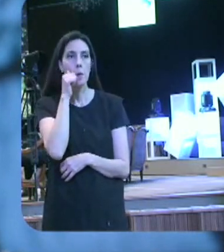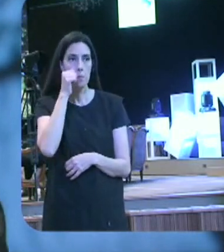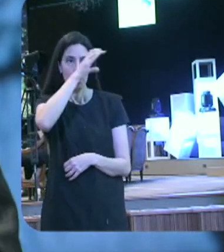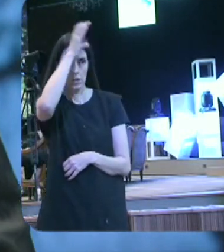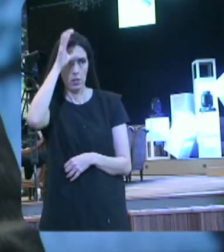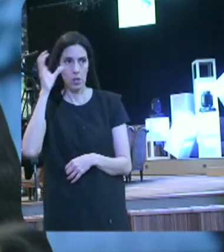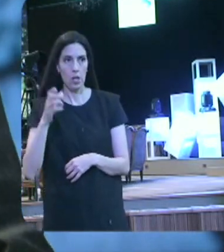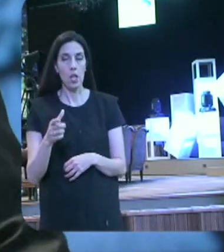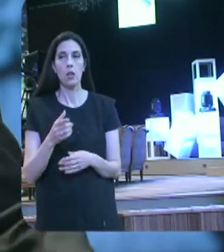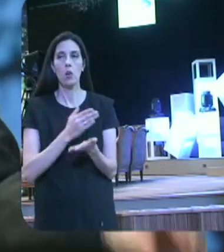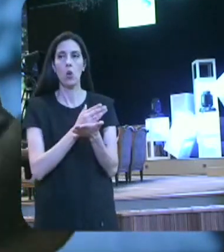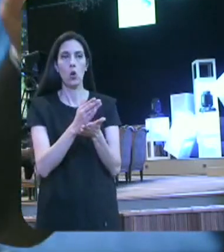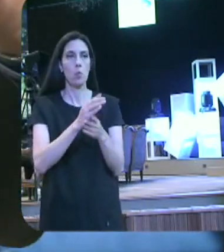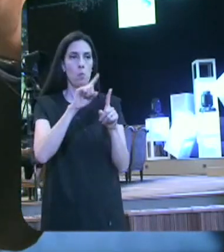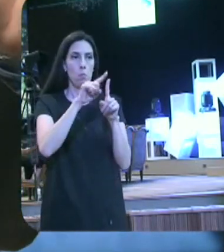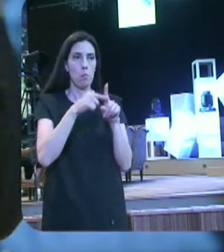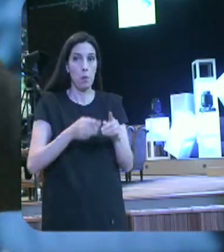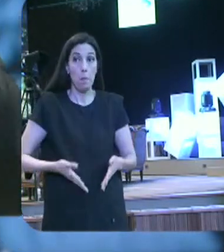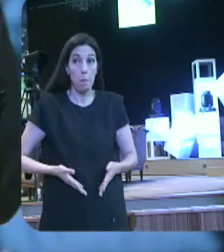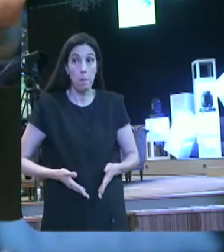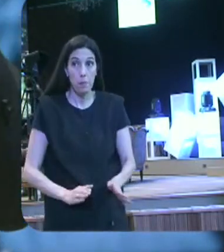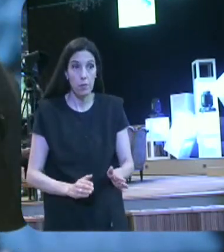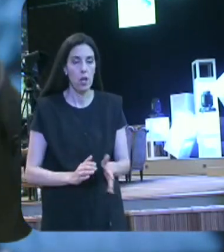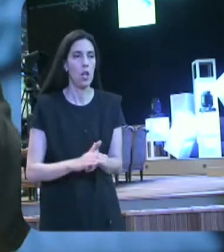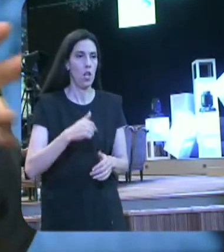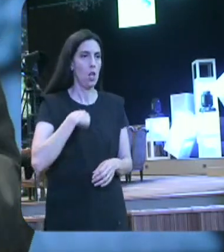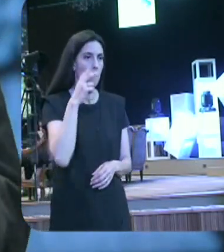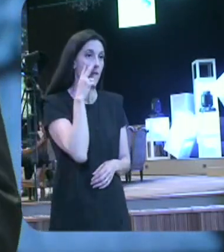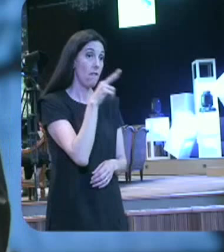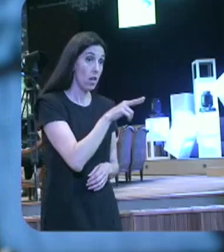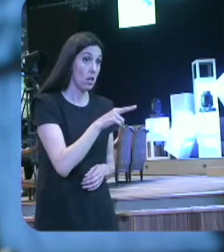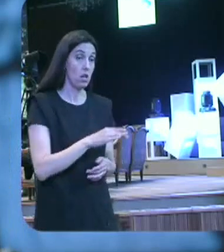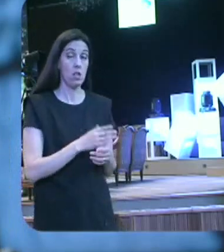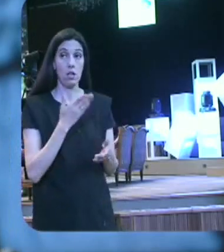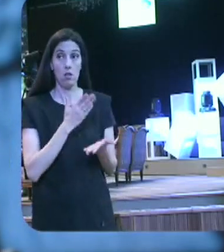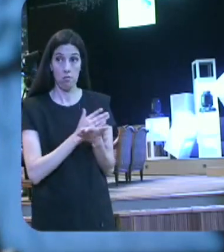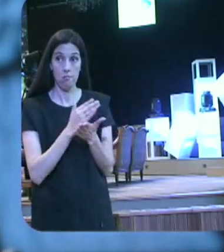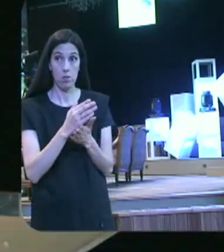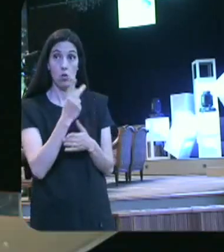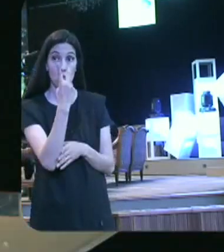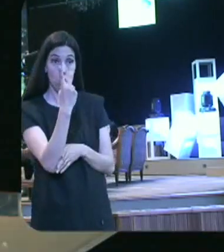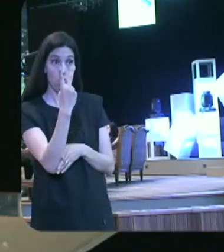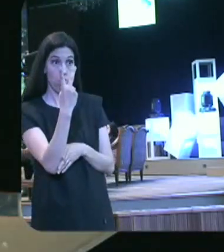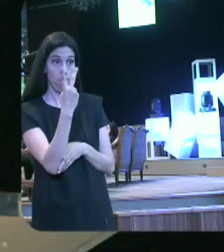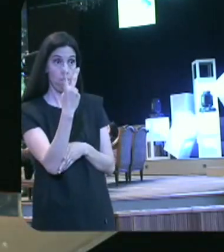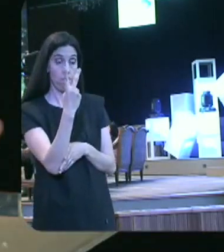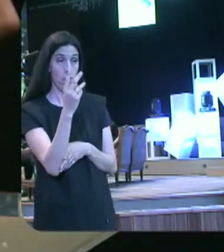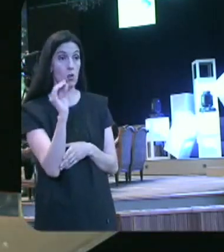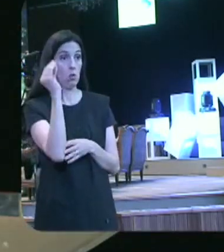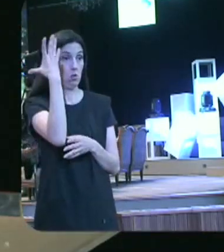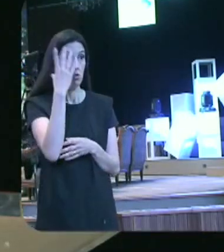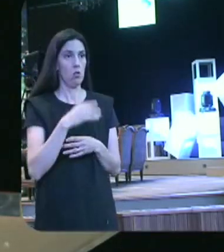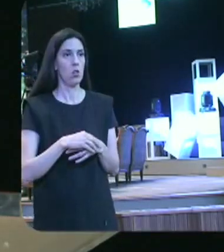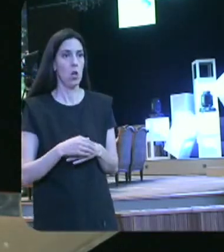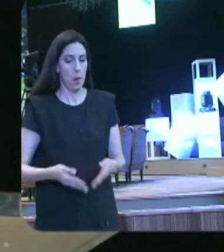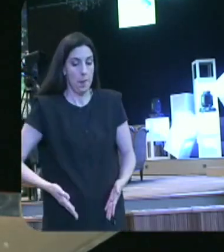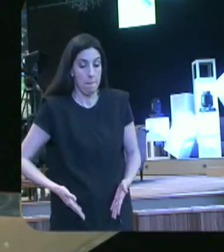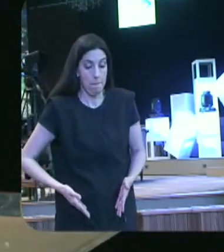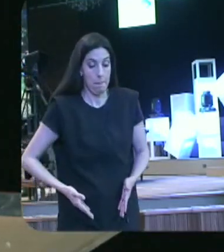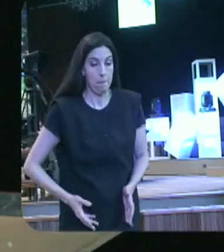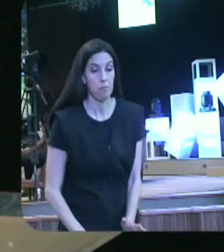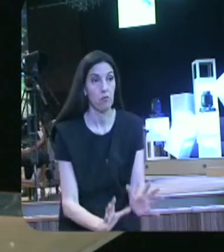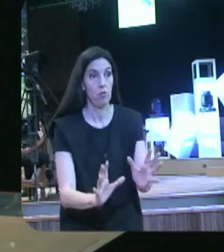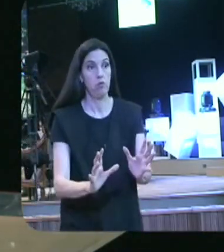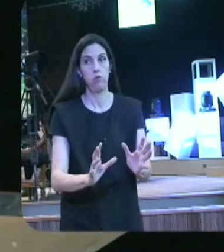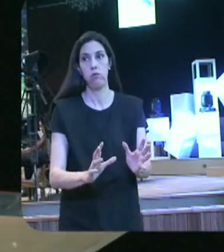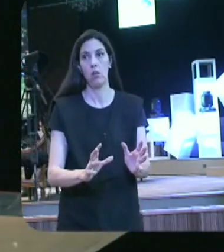e foi interessante porque nos 2 partos aconteceu isso. O bebê saiu do